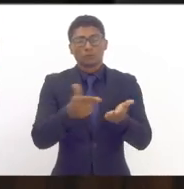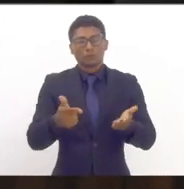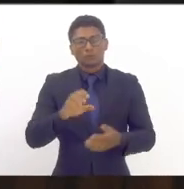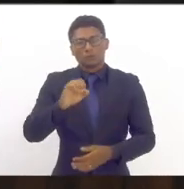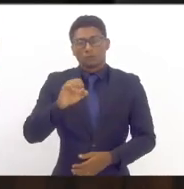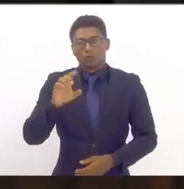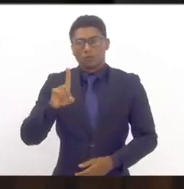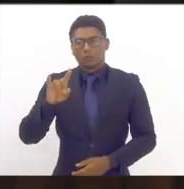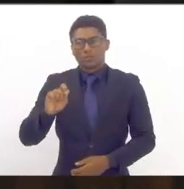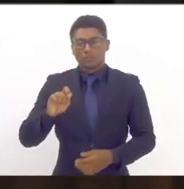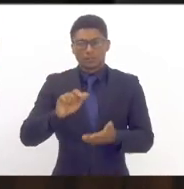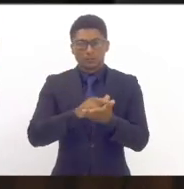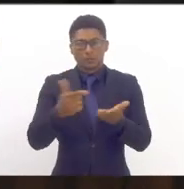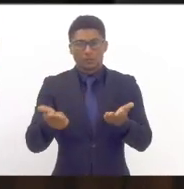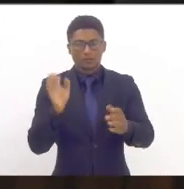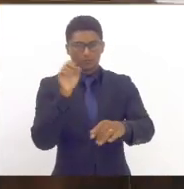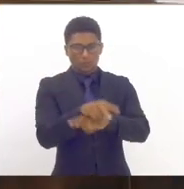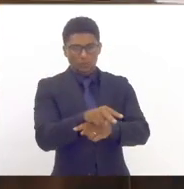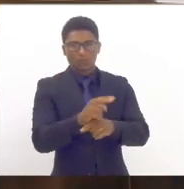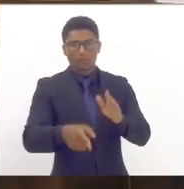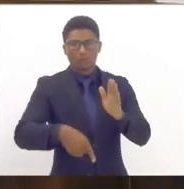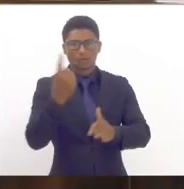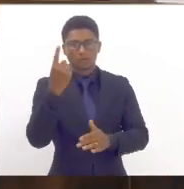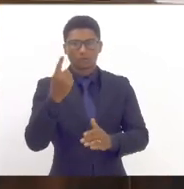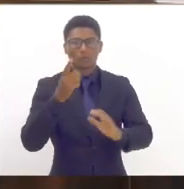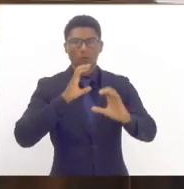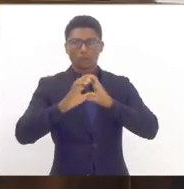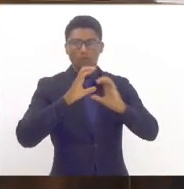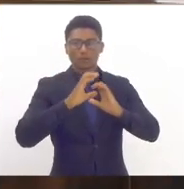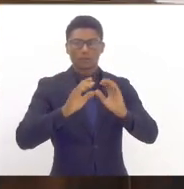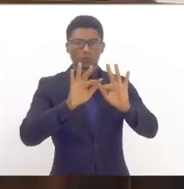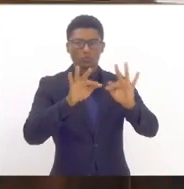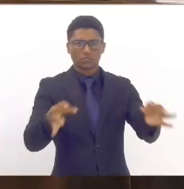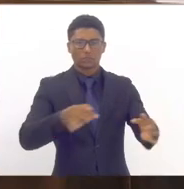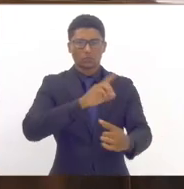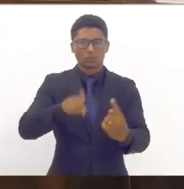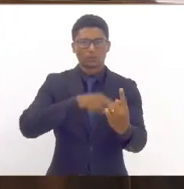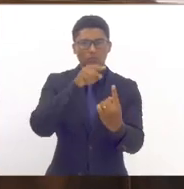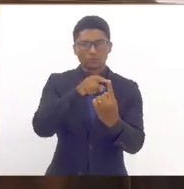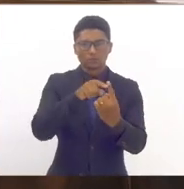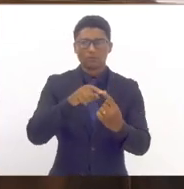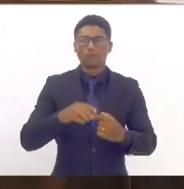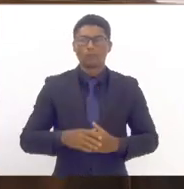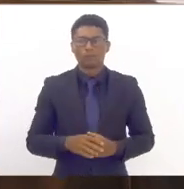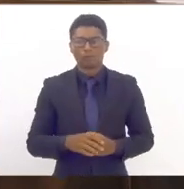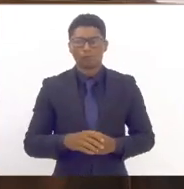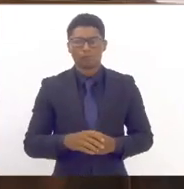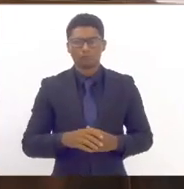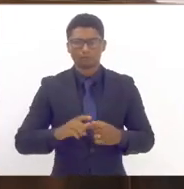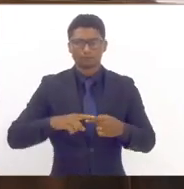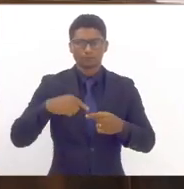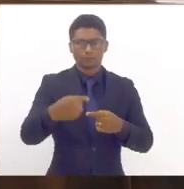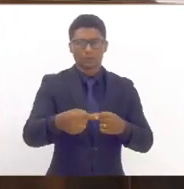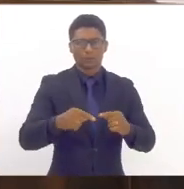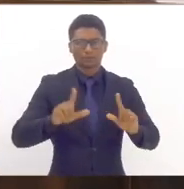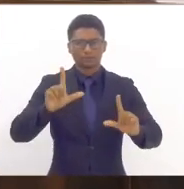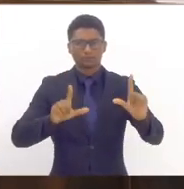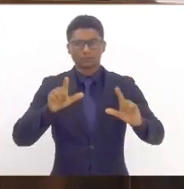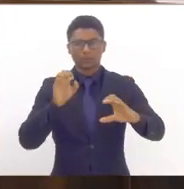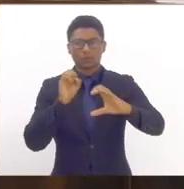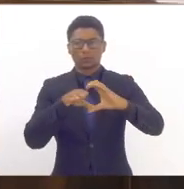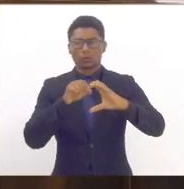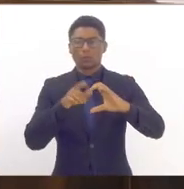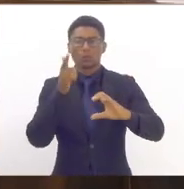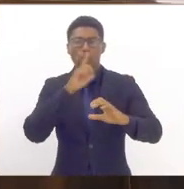comunicar de maneira simples e objetiva. Habilidade fundamental para o próximo passo, a TV Globo.